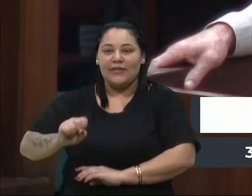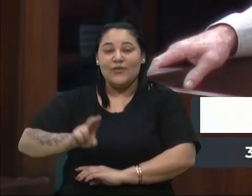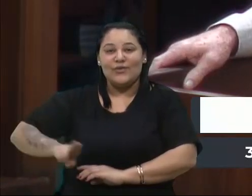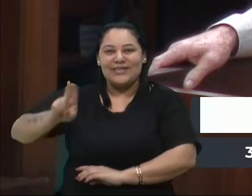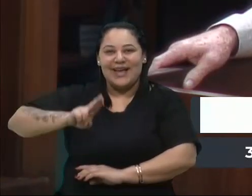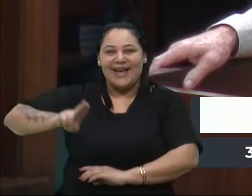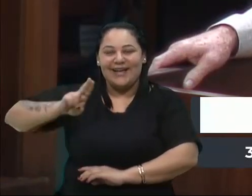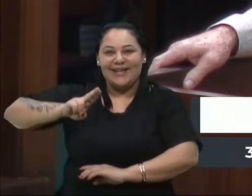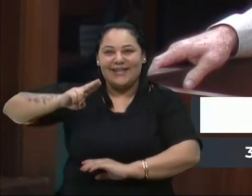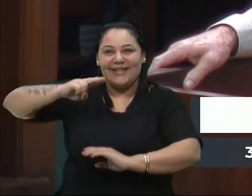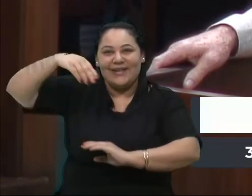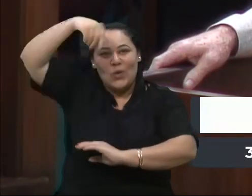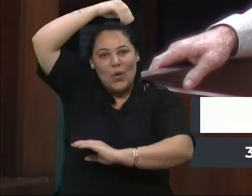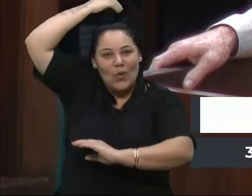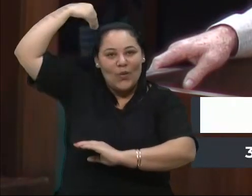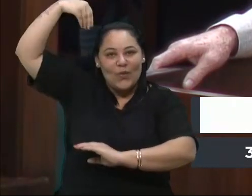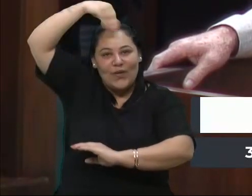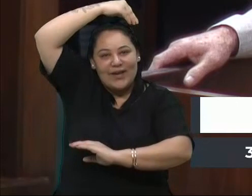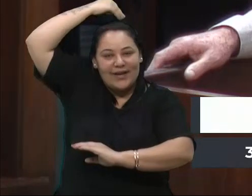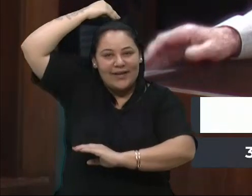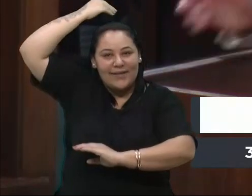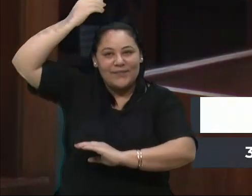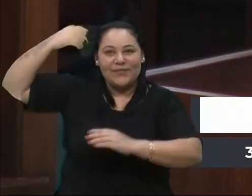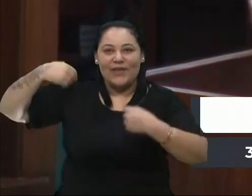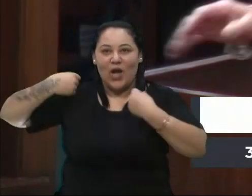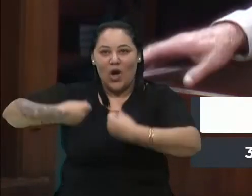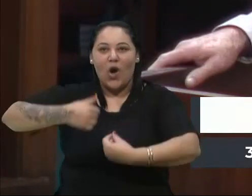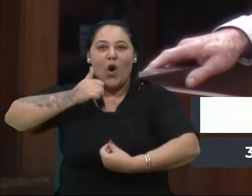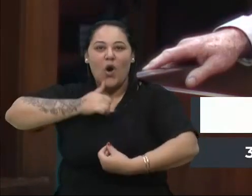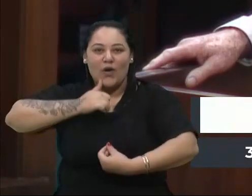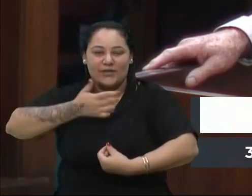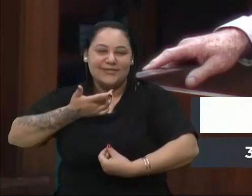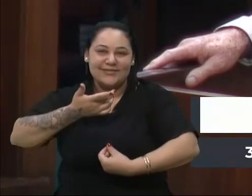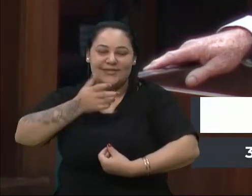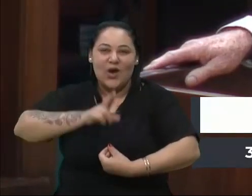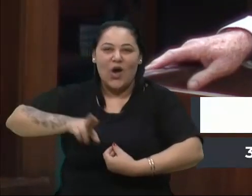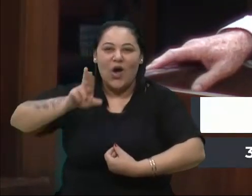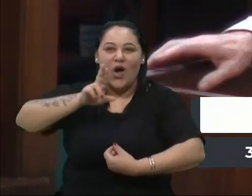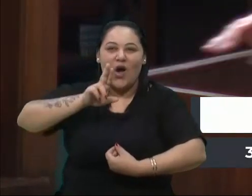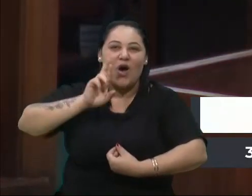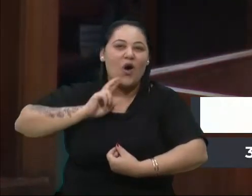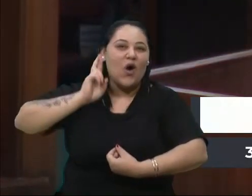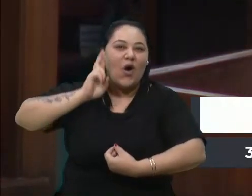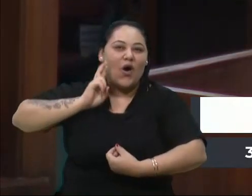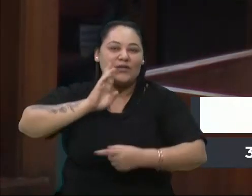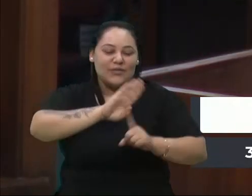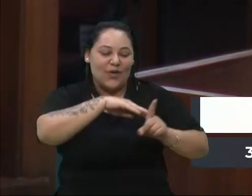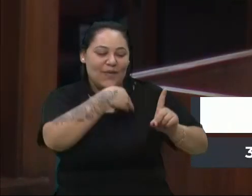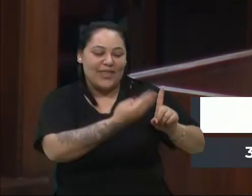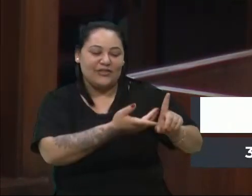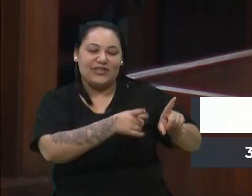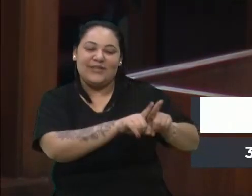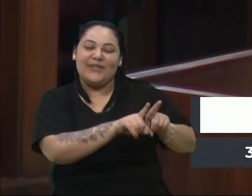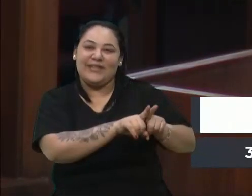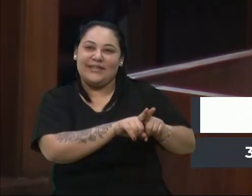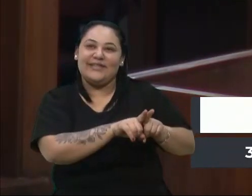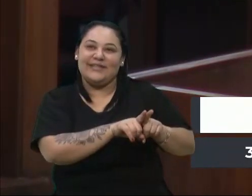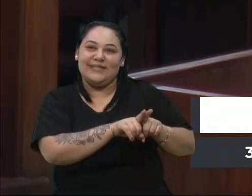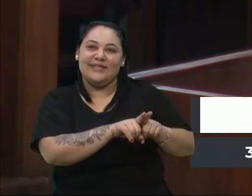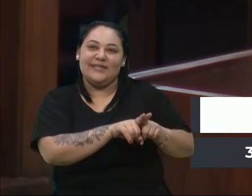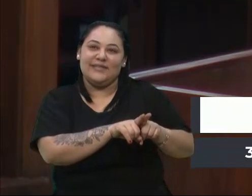peças rosa, da cor rosa, para homenagear